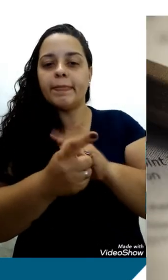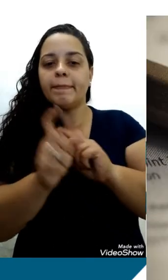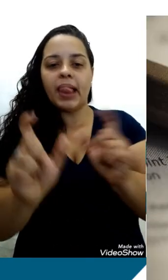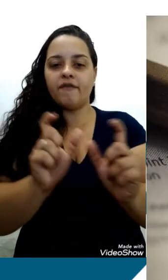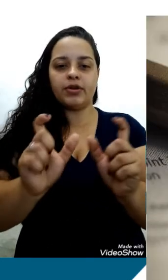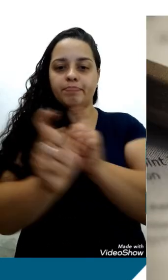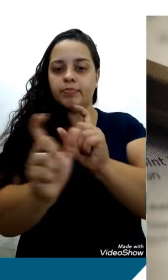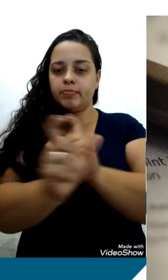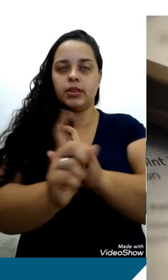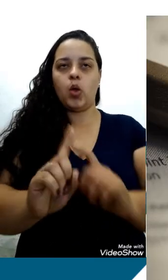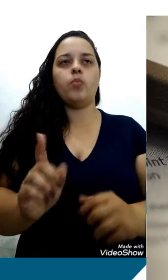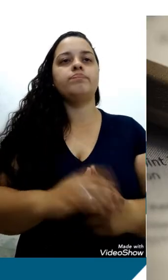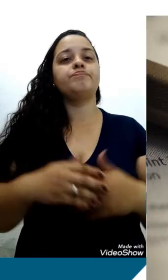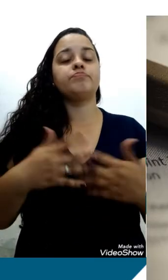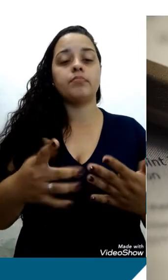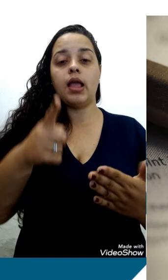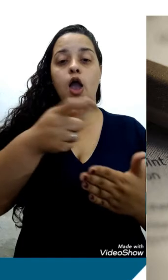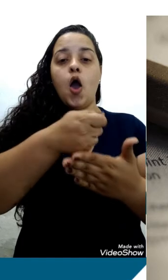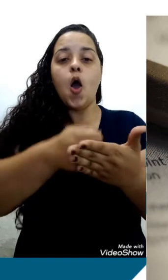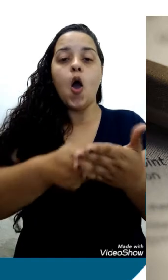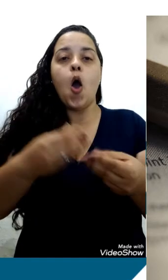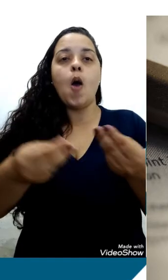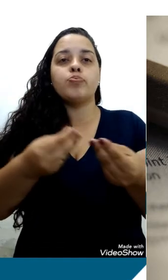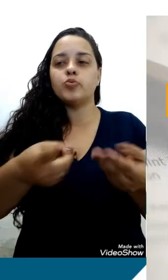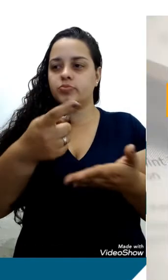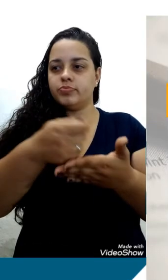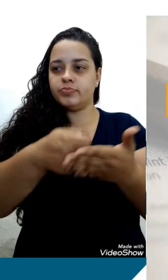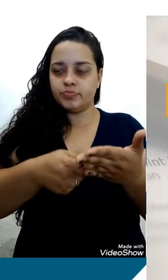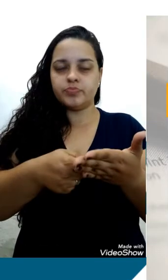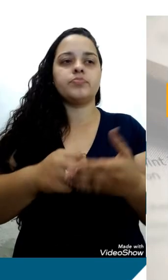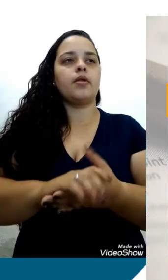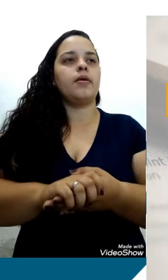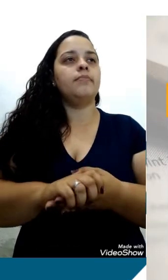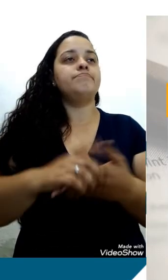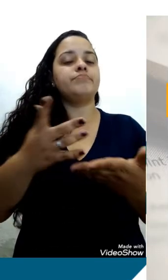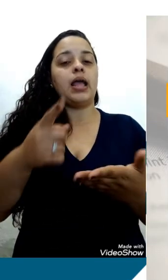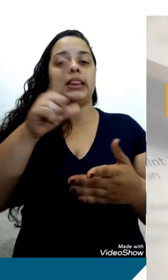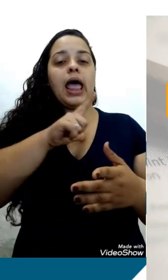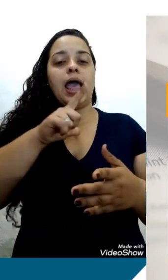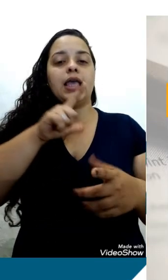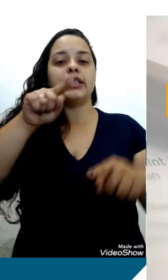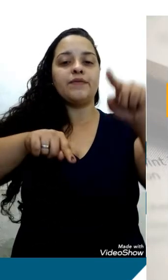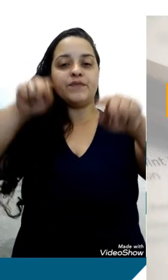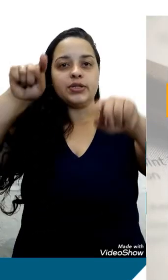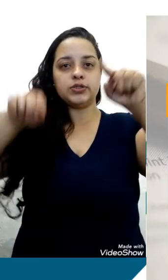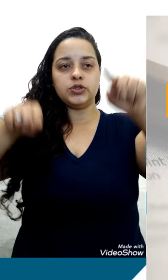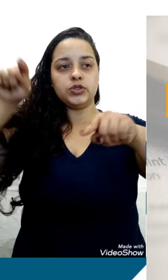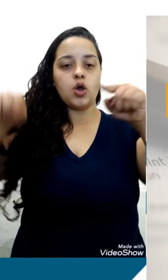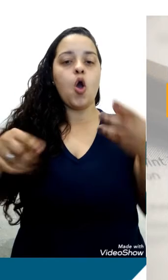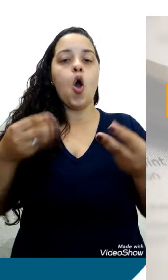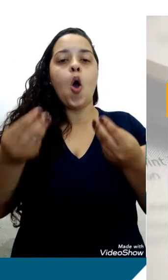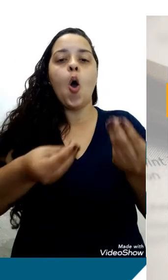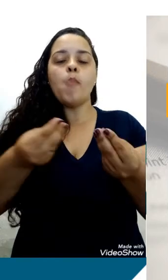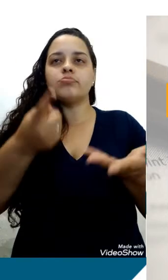A grade de correção do Enem se baseia em níveis. Esses níveis se baseiam no atendimento